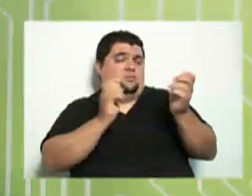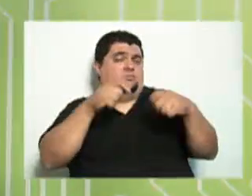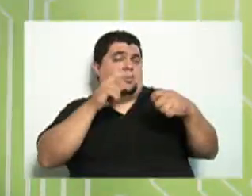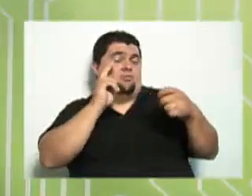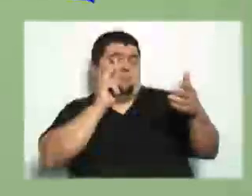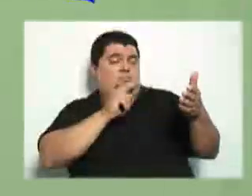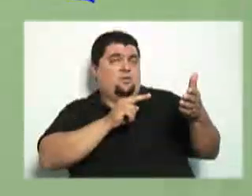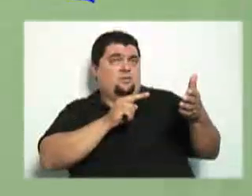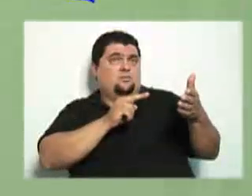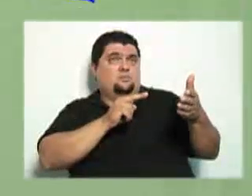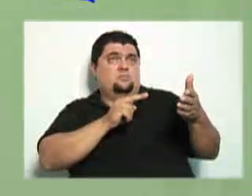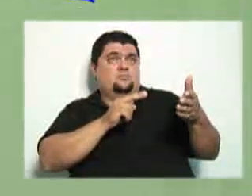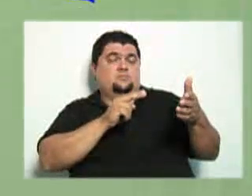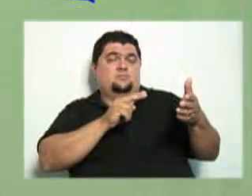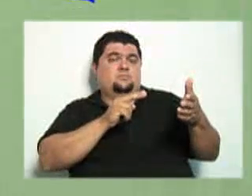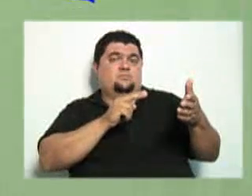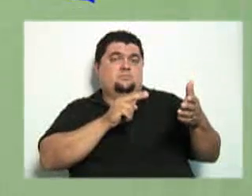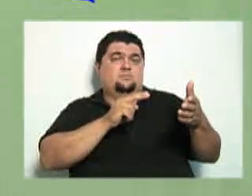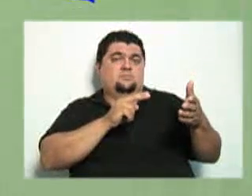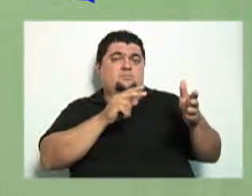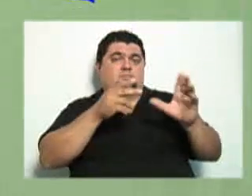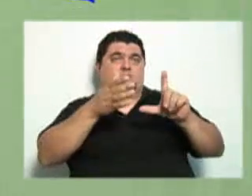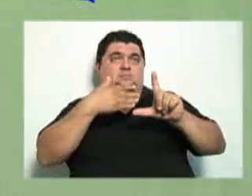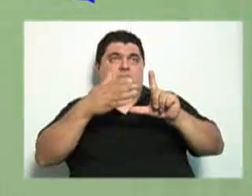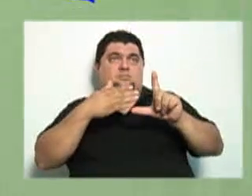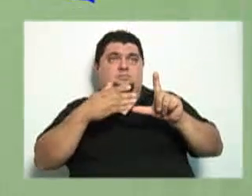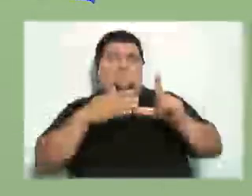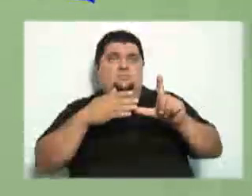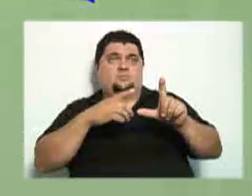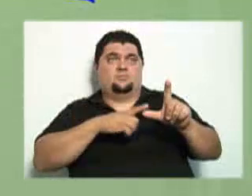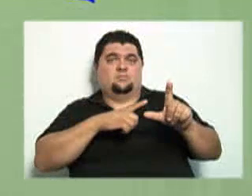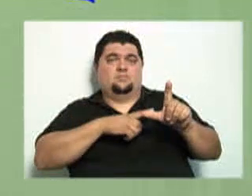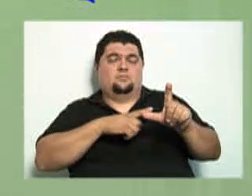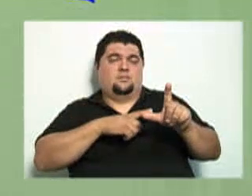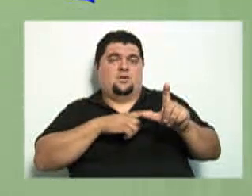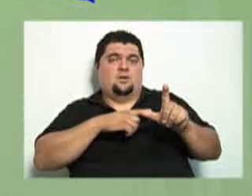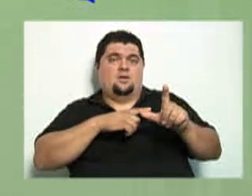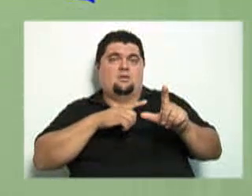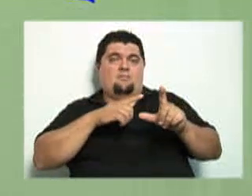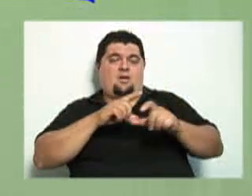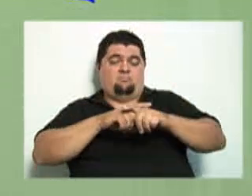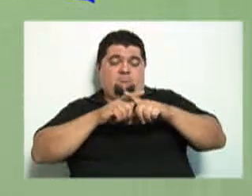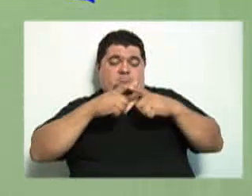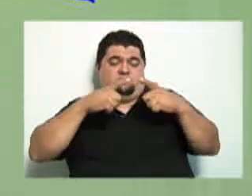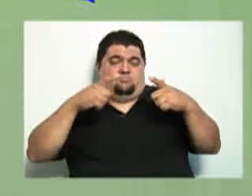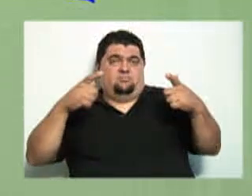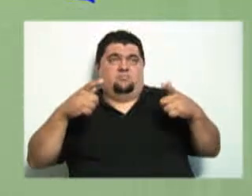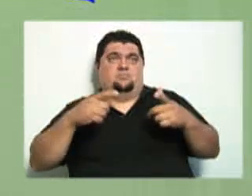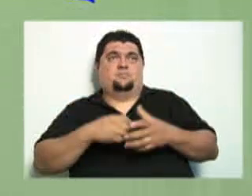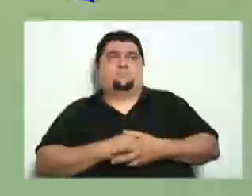assinalar, podemos ver no slide, que a gente fala, essa parte que a gente fala, o crescimento está falando, né?